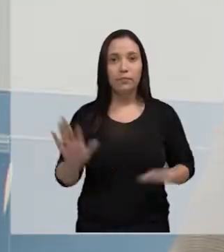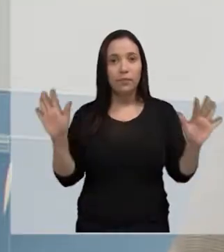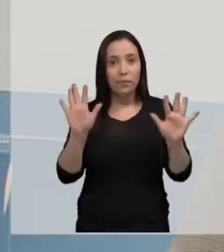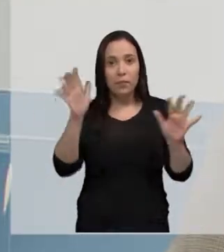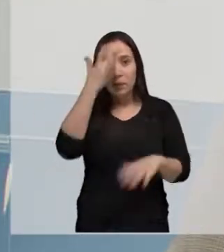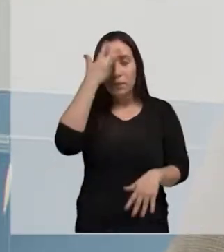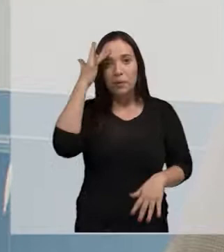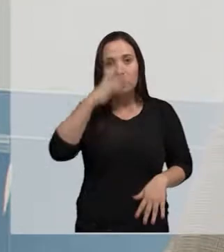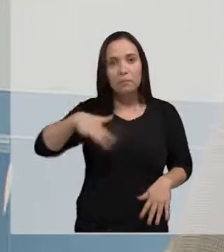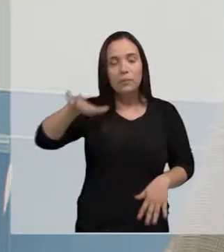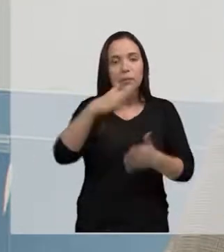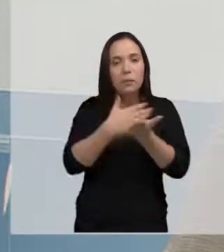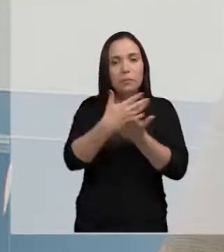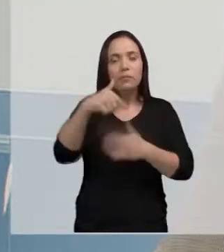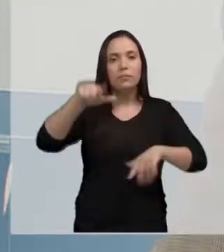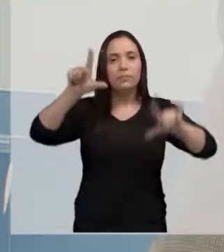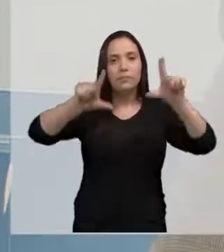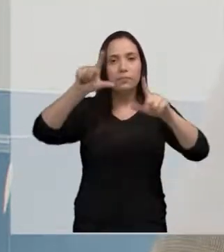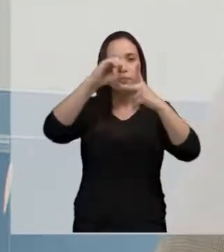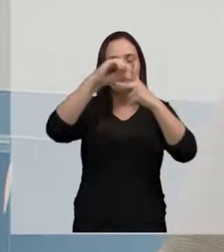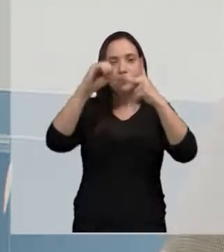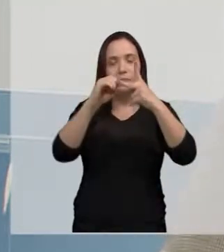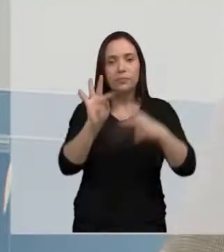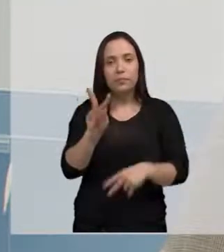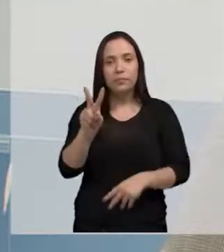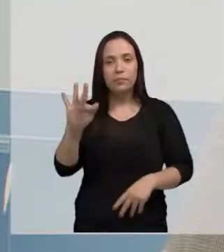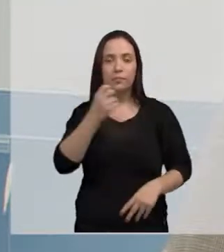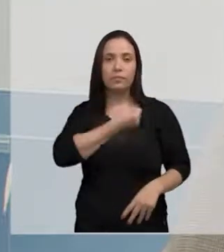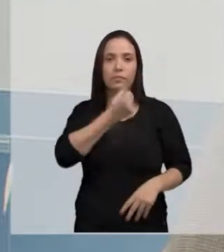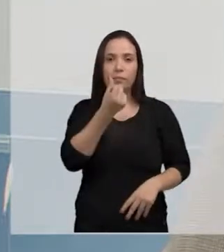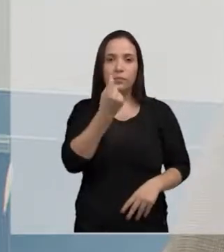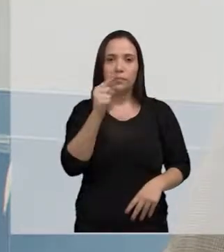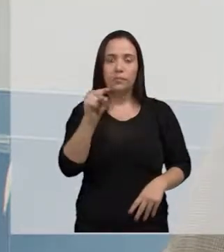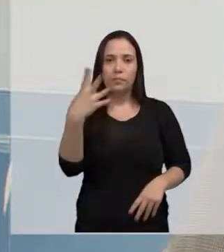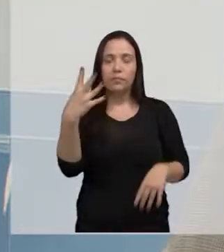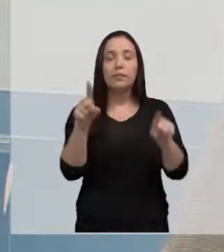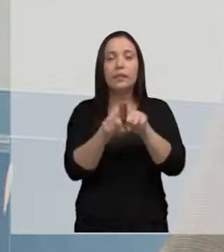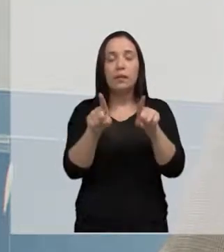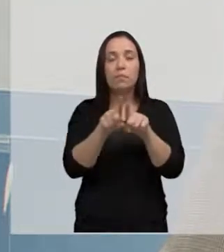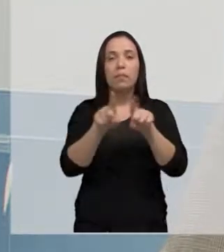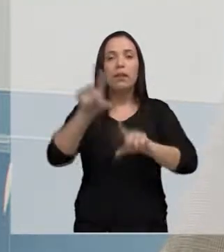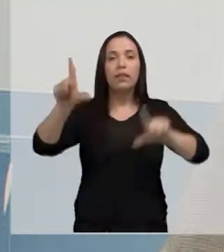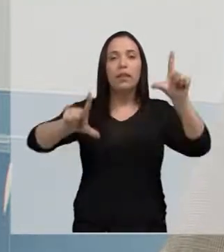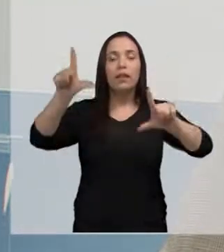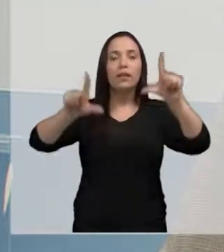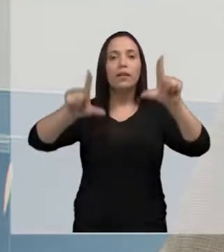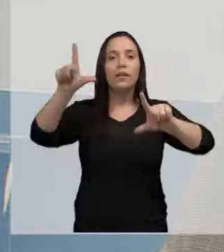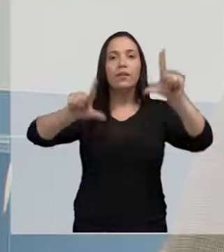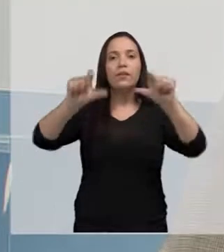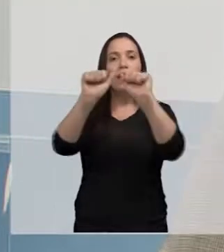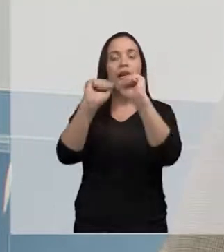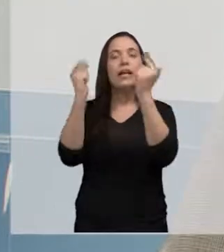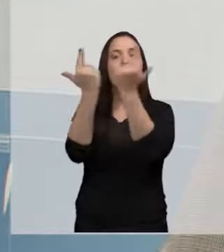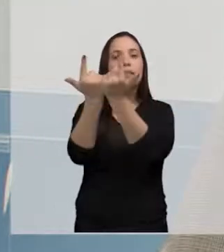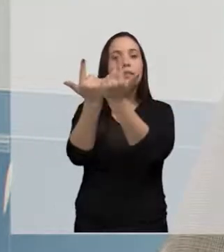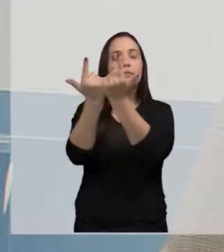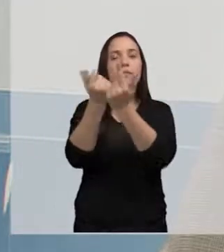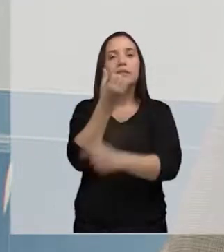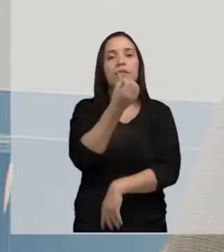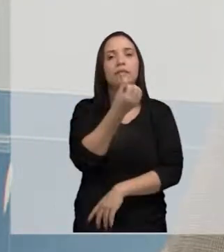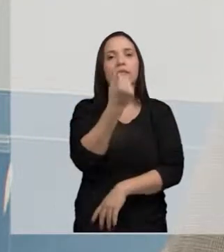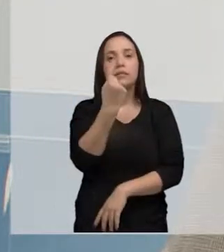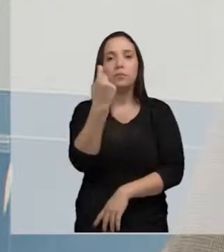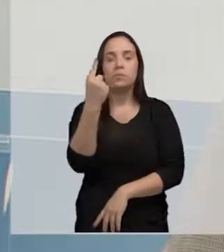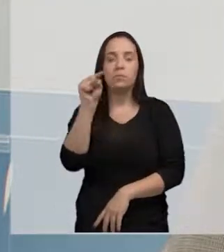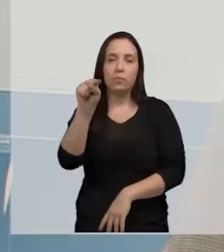Olá, amigos telespectadores. Estamos iniciando mais um programa Pela Ordem na sua TV Fortaleza, canal 61.4, e na sua TV